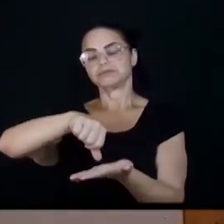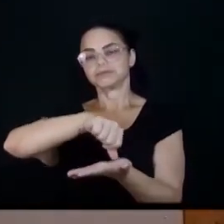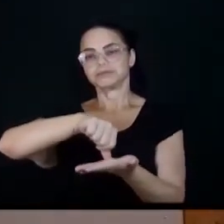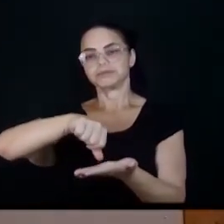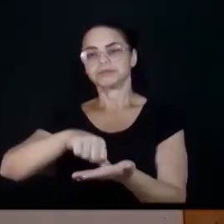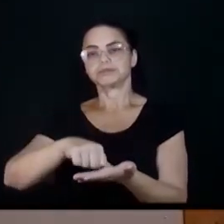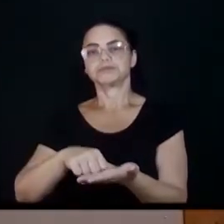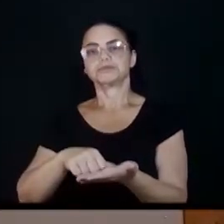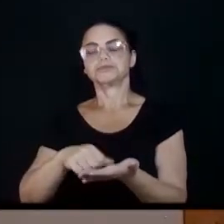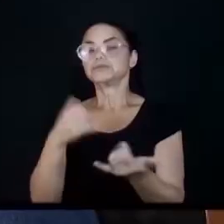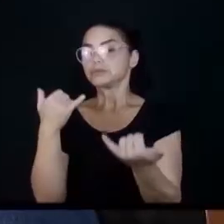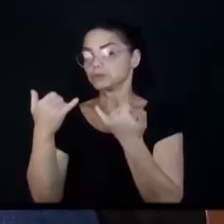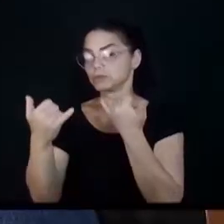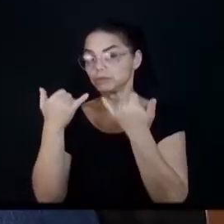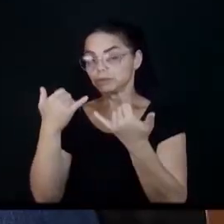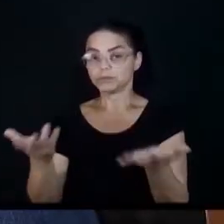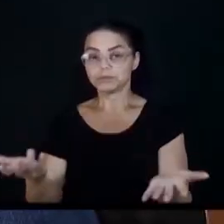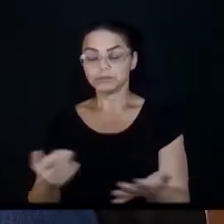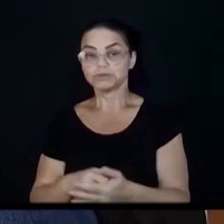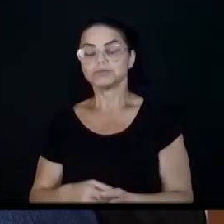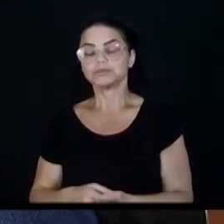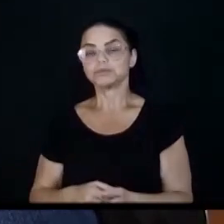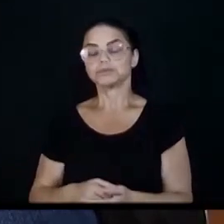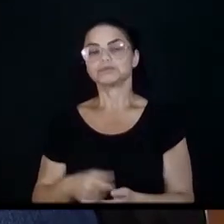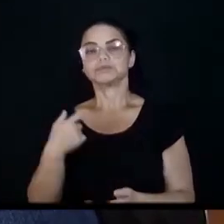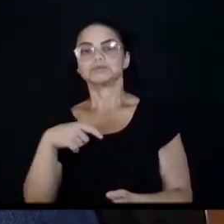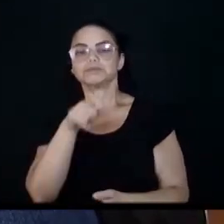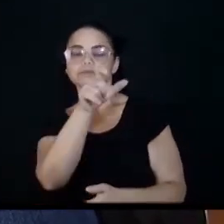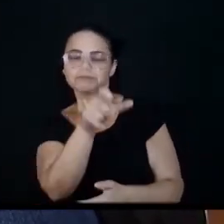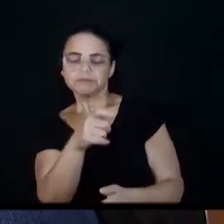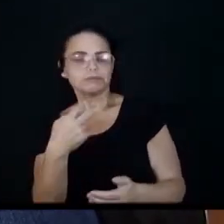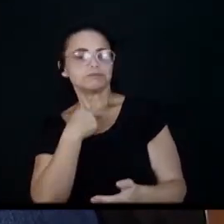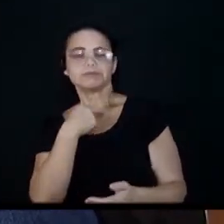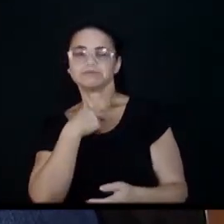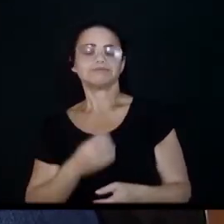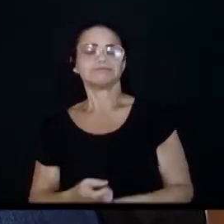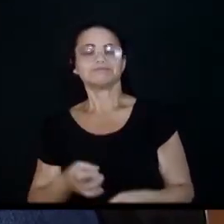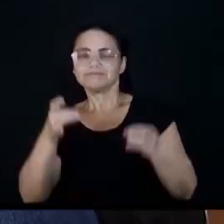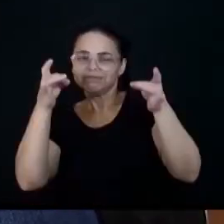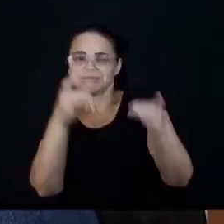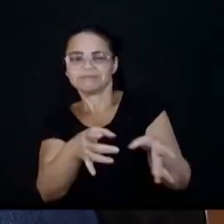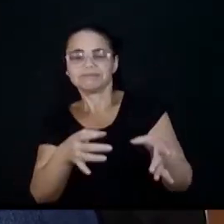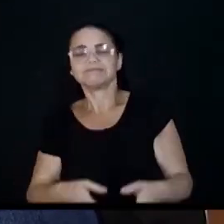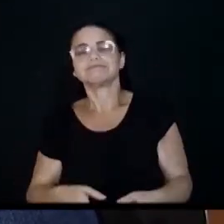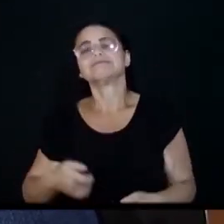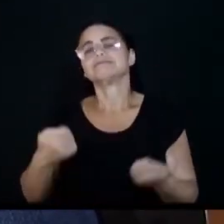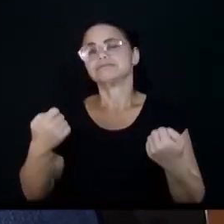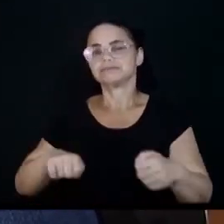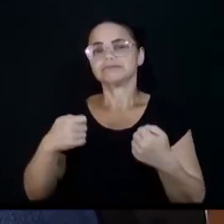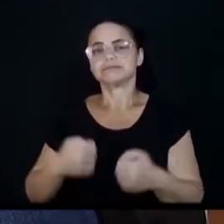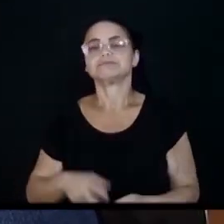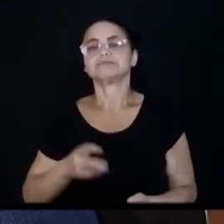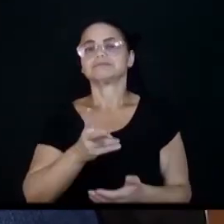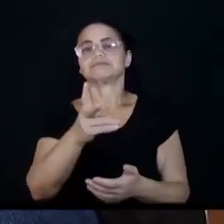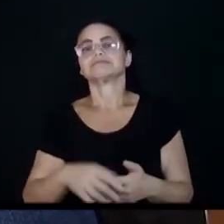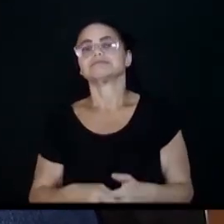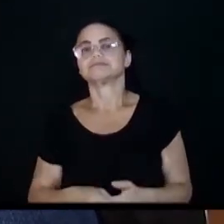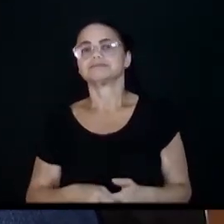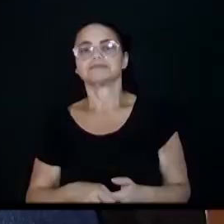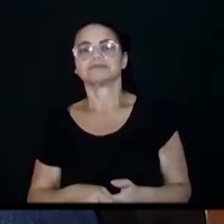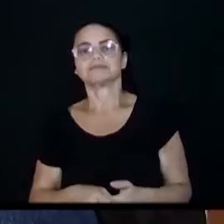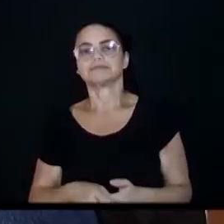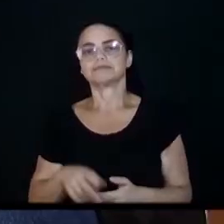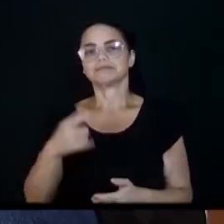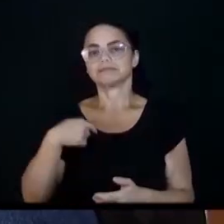né, que essa pessoa ela não pode desistir, né? Tem que continuar, mas é só uma ponte, né,